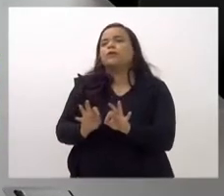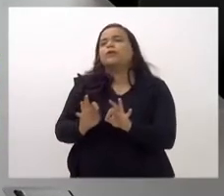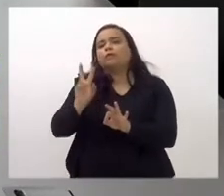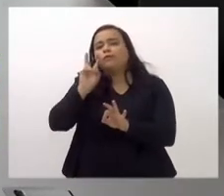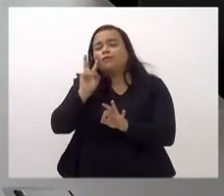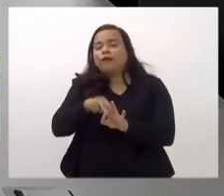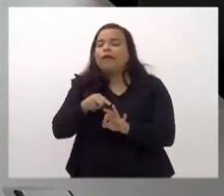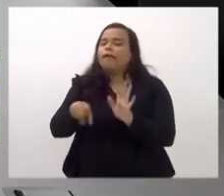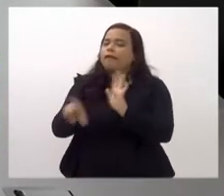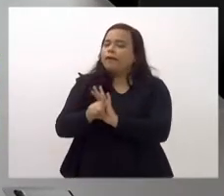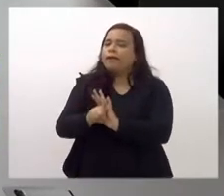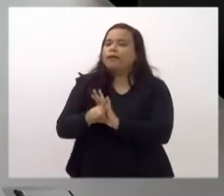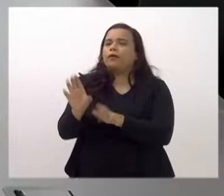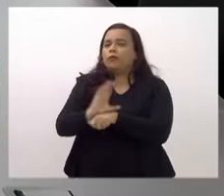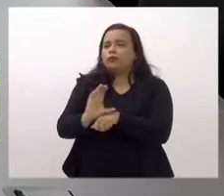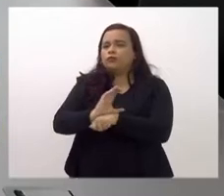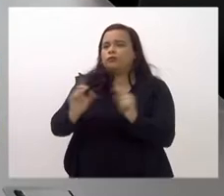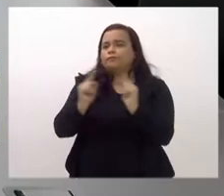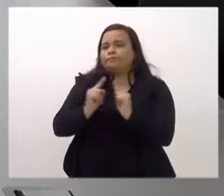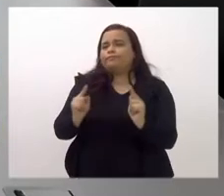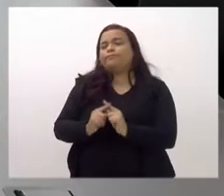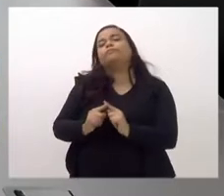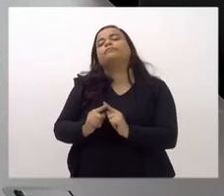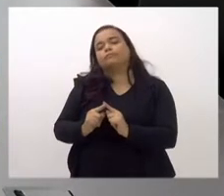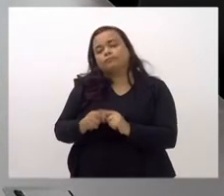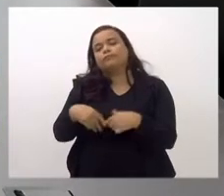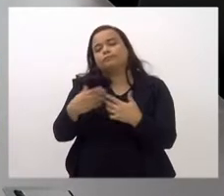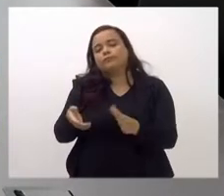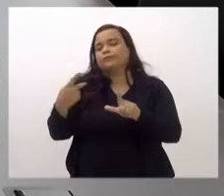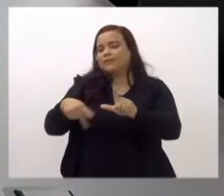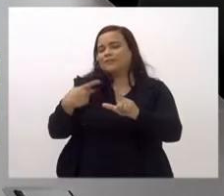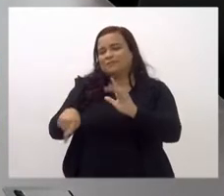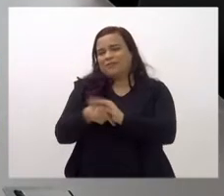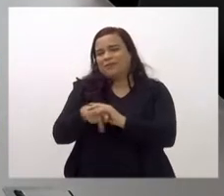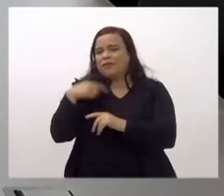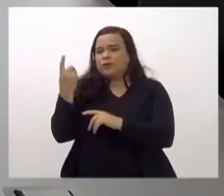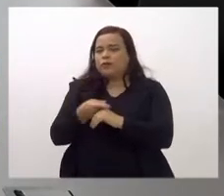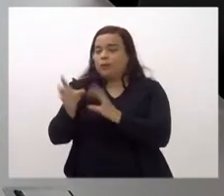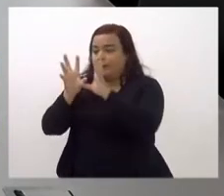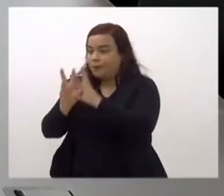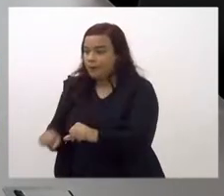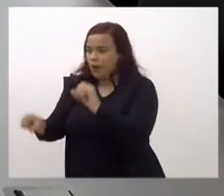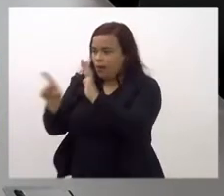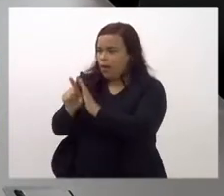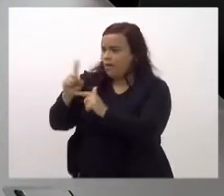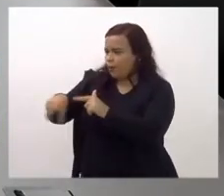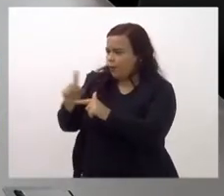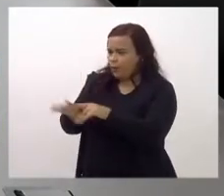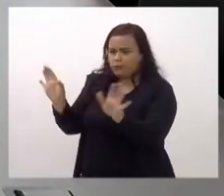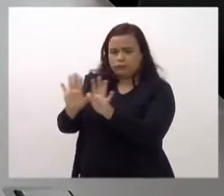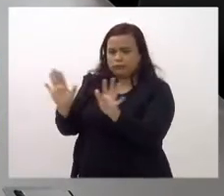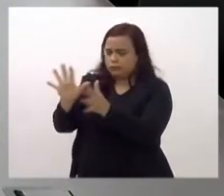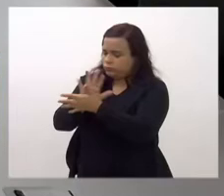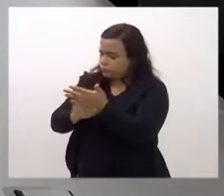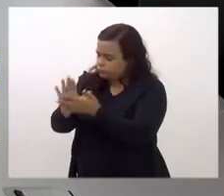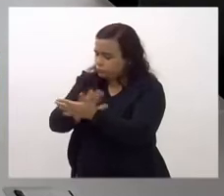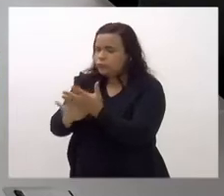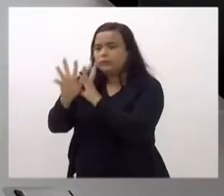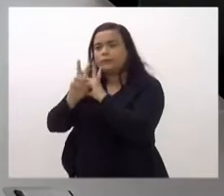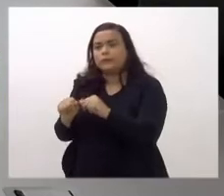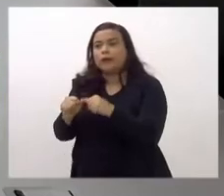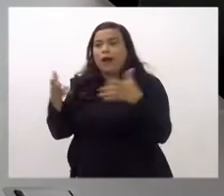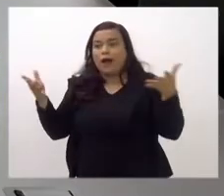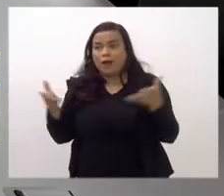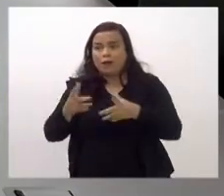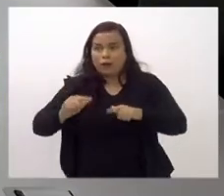então a gente sanou os problemas legais. Só que agora a gente precisa que essa legislação seja colocada em prática.